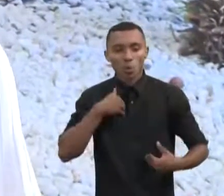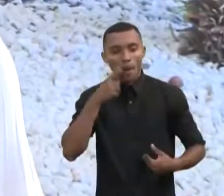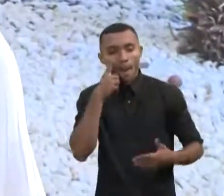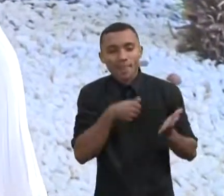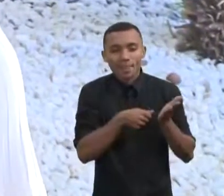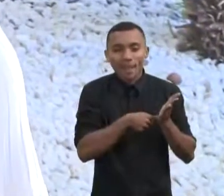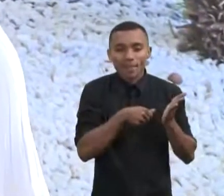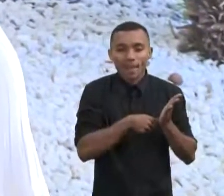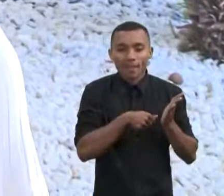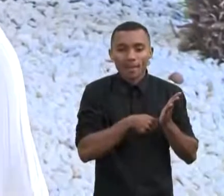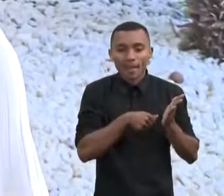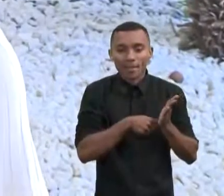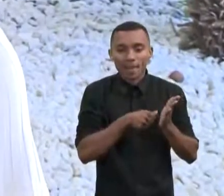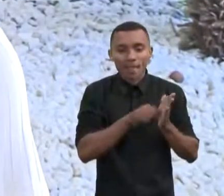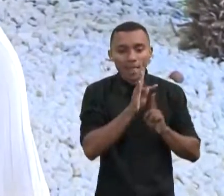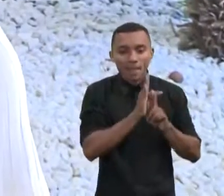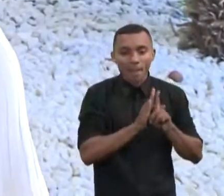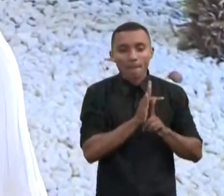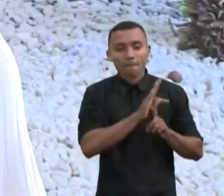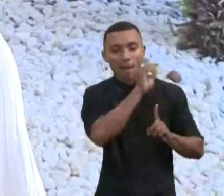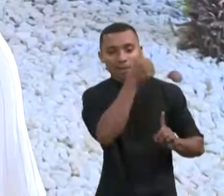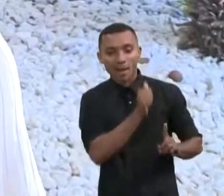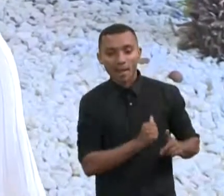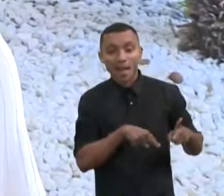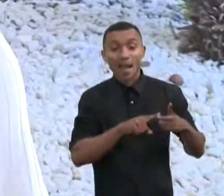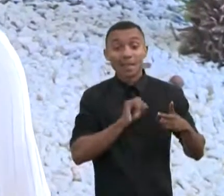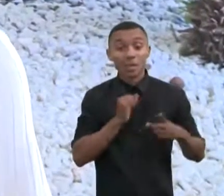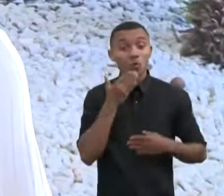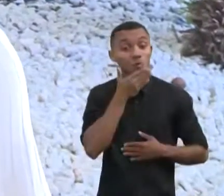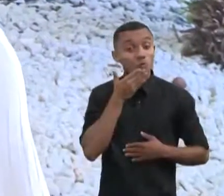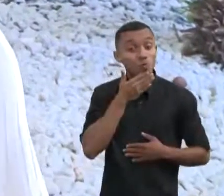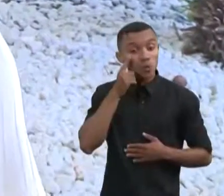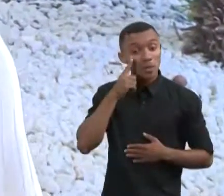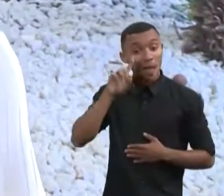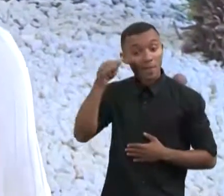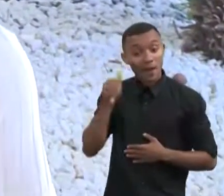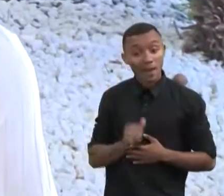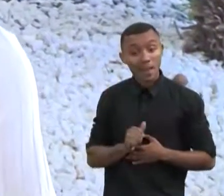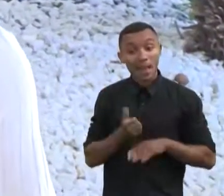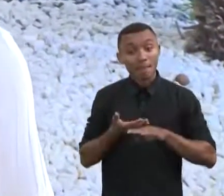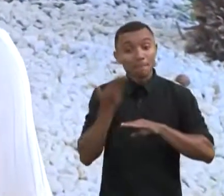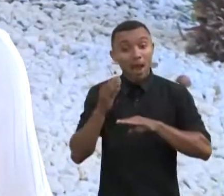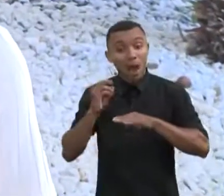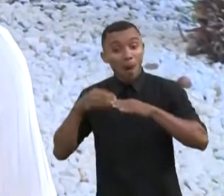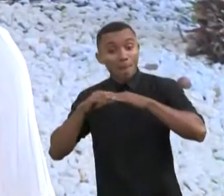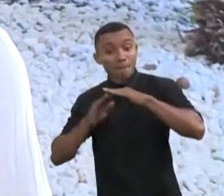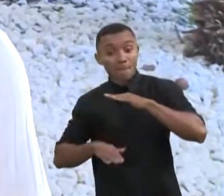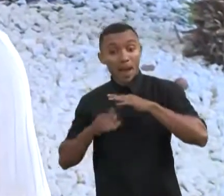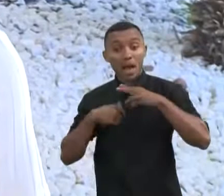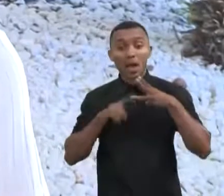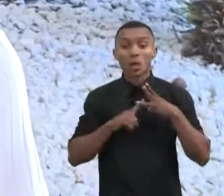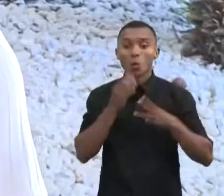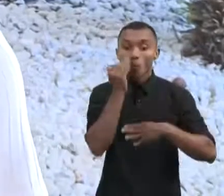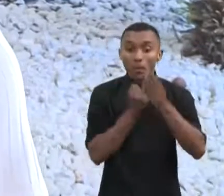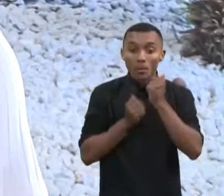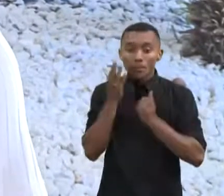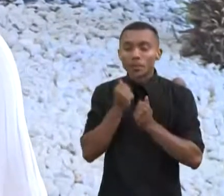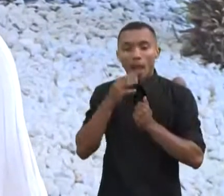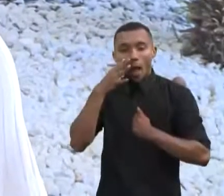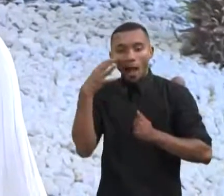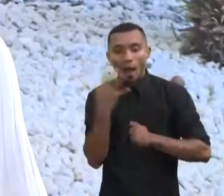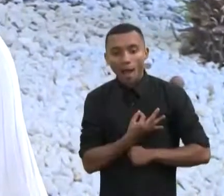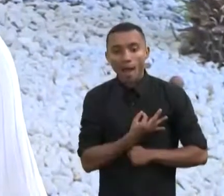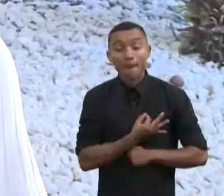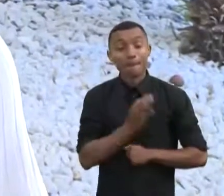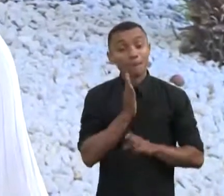glicemia, controlar essas taxas de glicose, se estão elevadas, se estão mais baixas, cuidados com a alimentação,